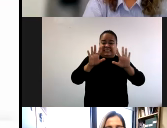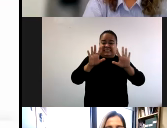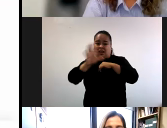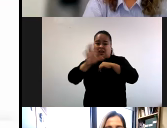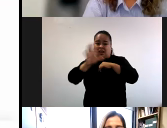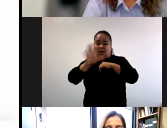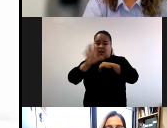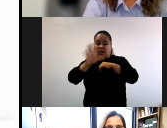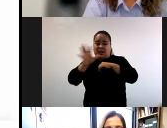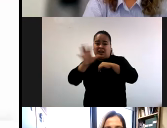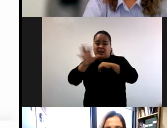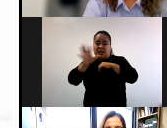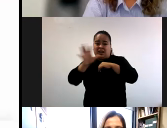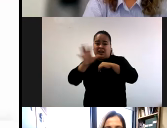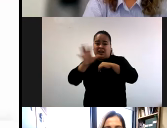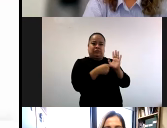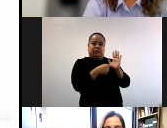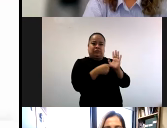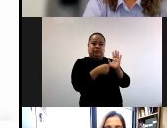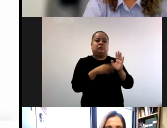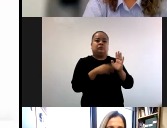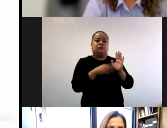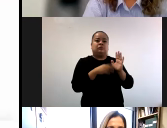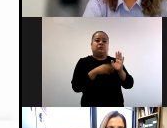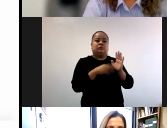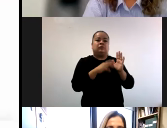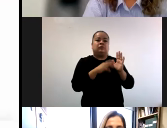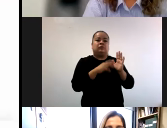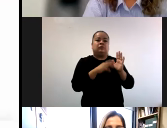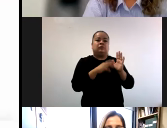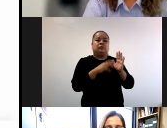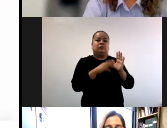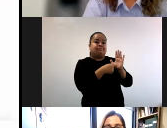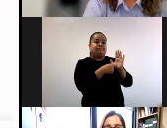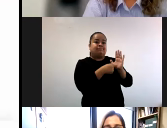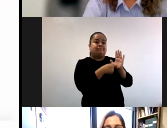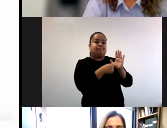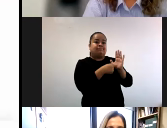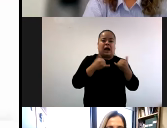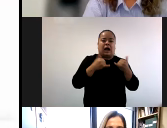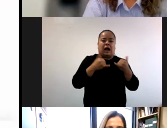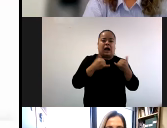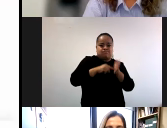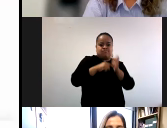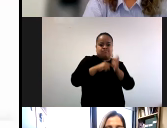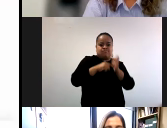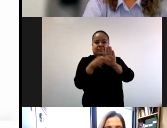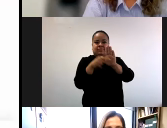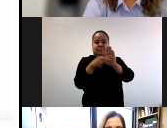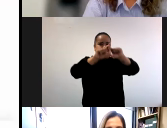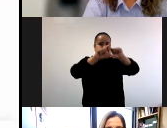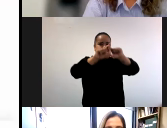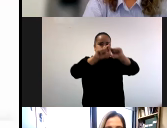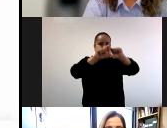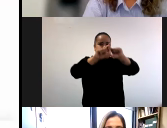Para mostrar que das 6 regiões nas quais está a OMS, 5